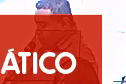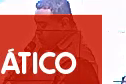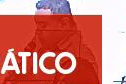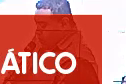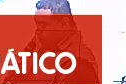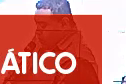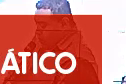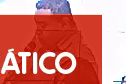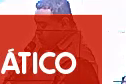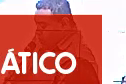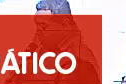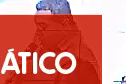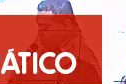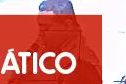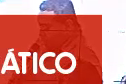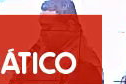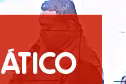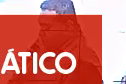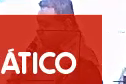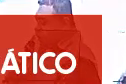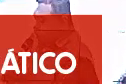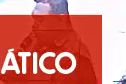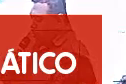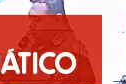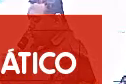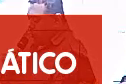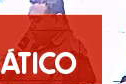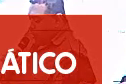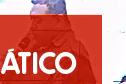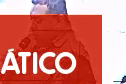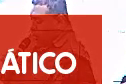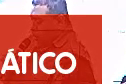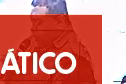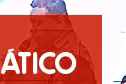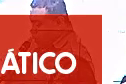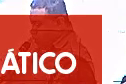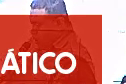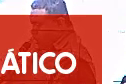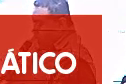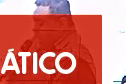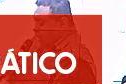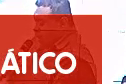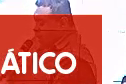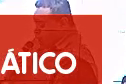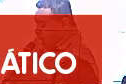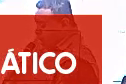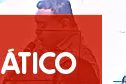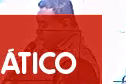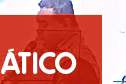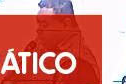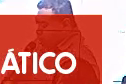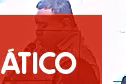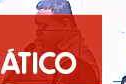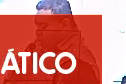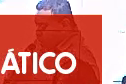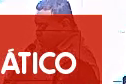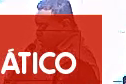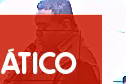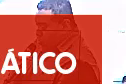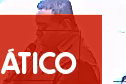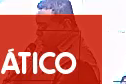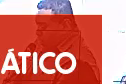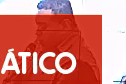5º da Constituição Federal de 1988, até chegar à regulamentação